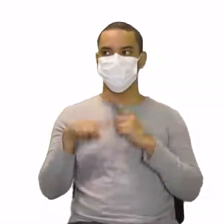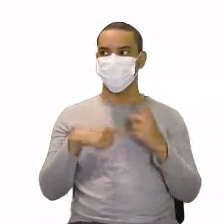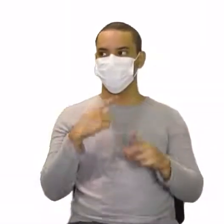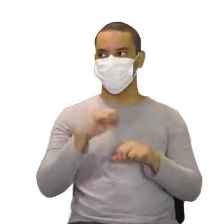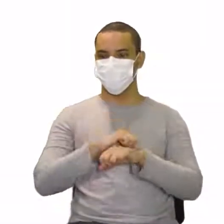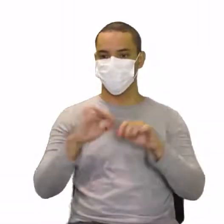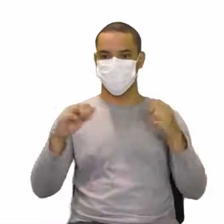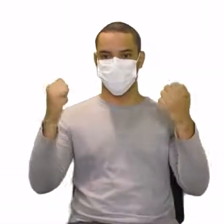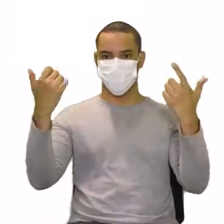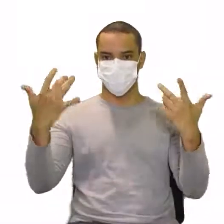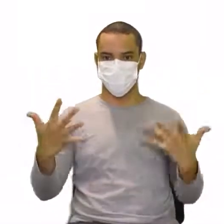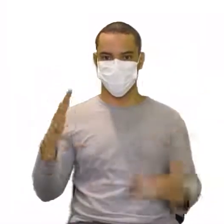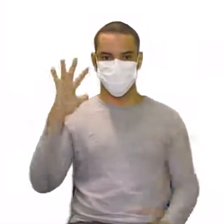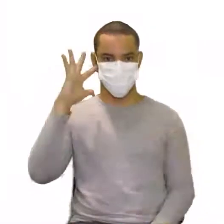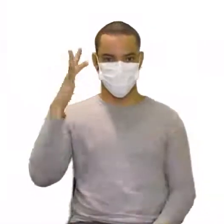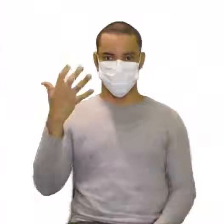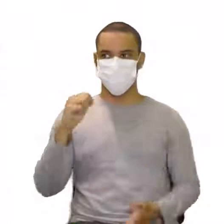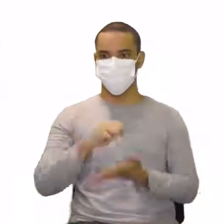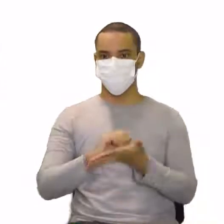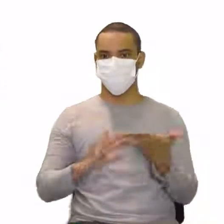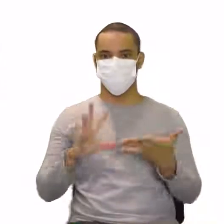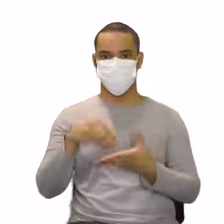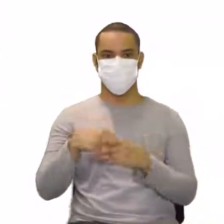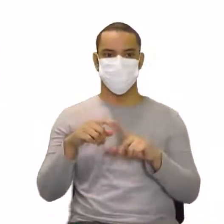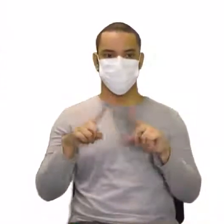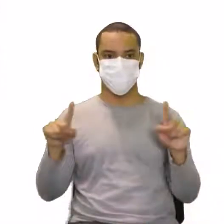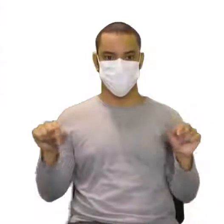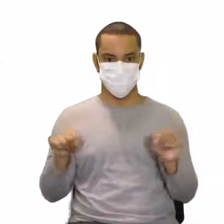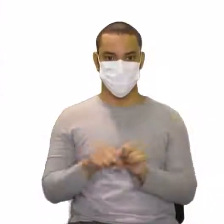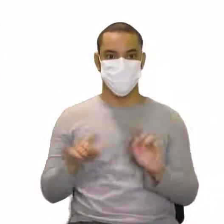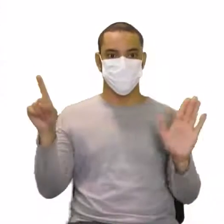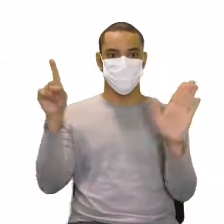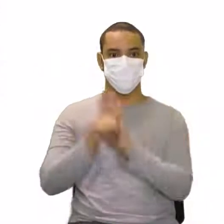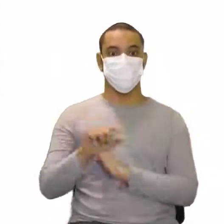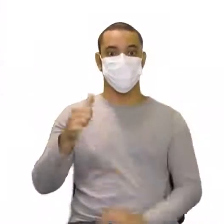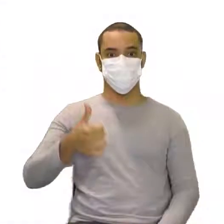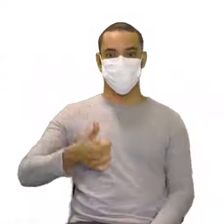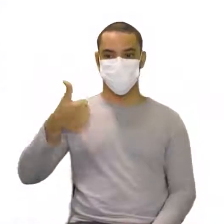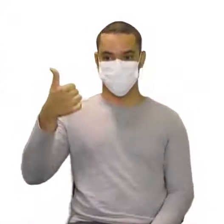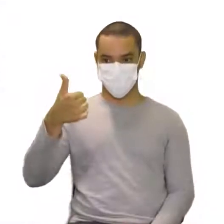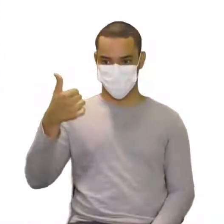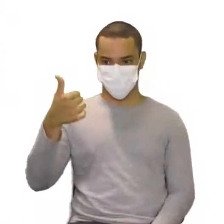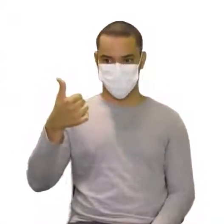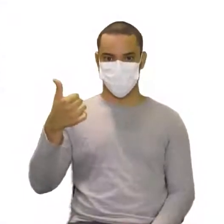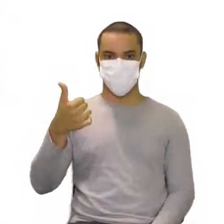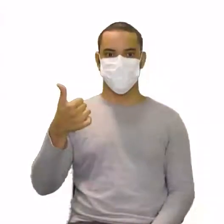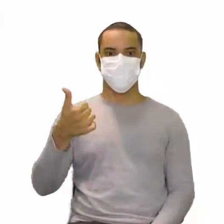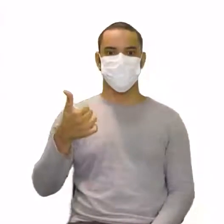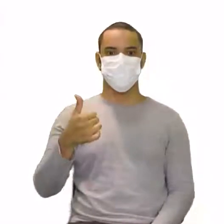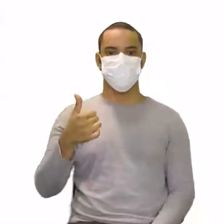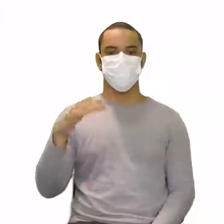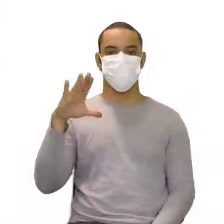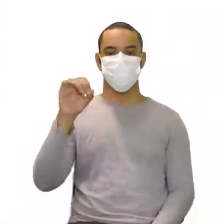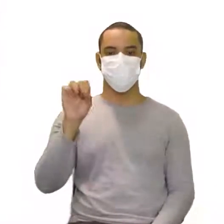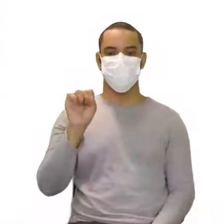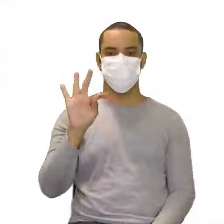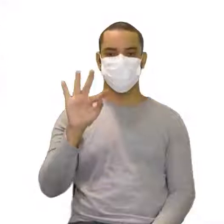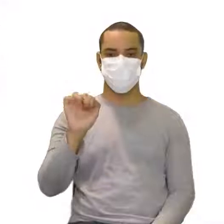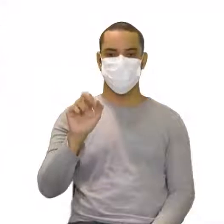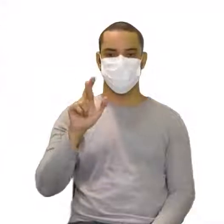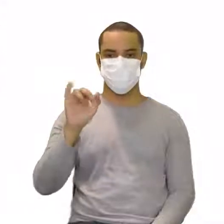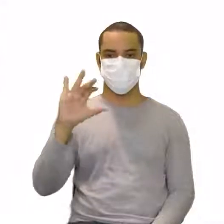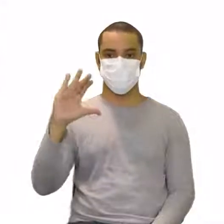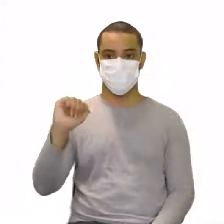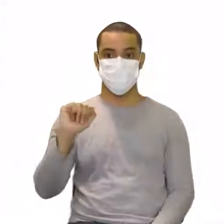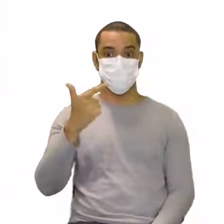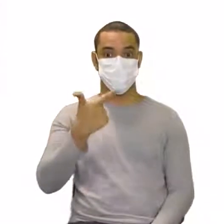dúvidas, resolução da atividade de sala. Questão número 1. A Costa Rica, em 2015,